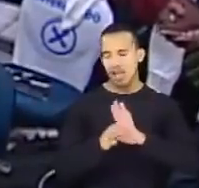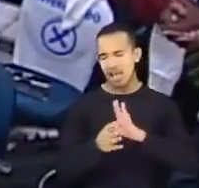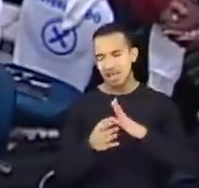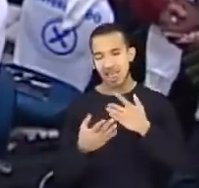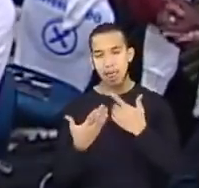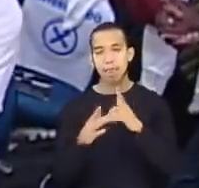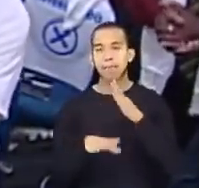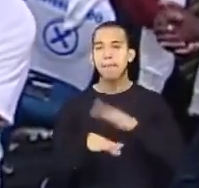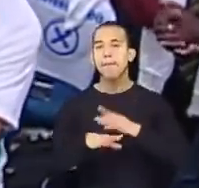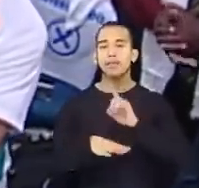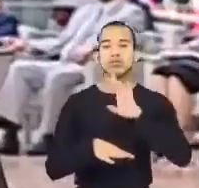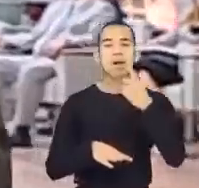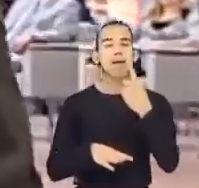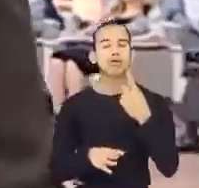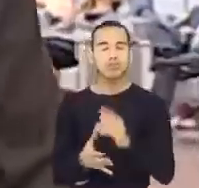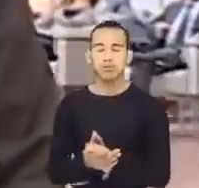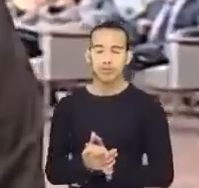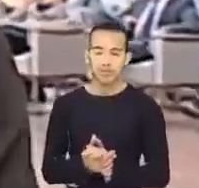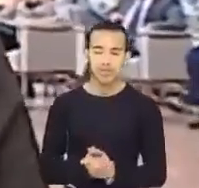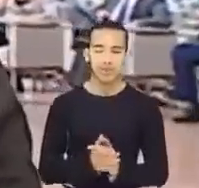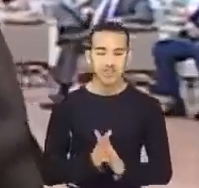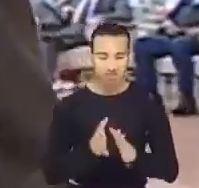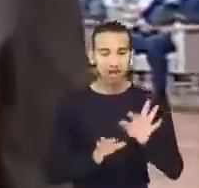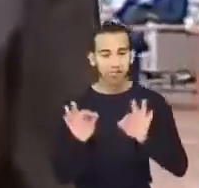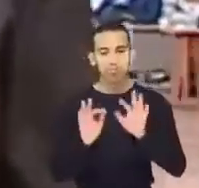não tem só uma instância.